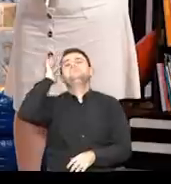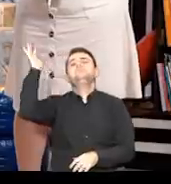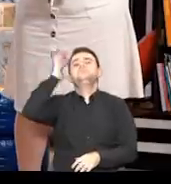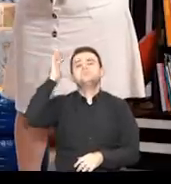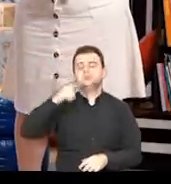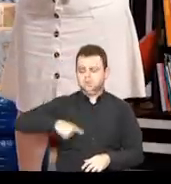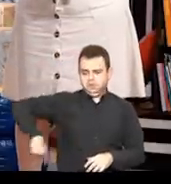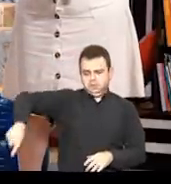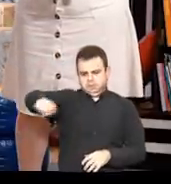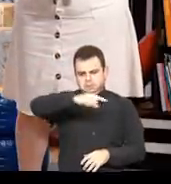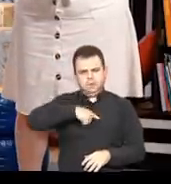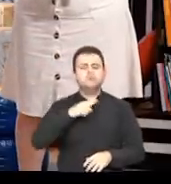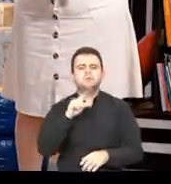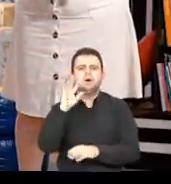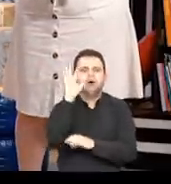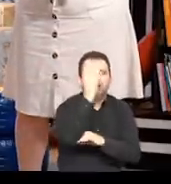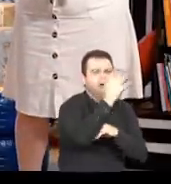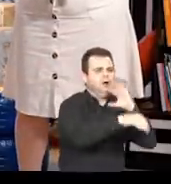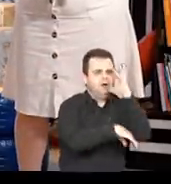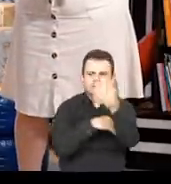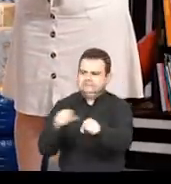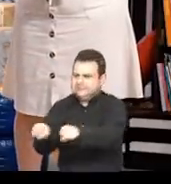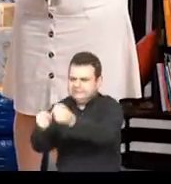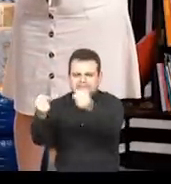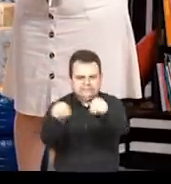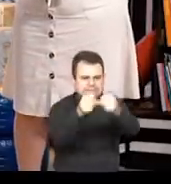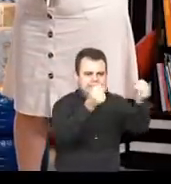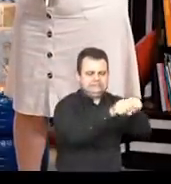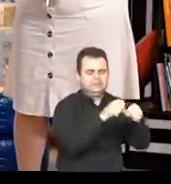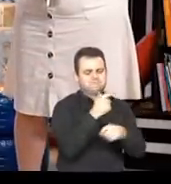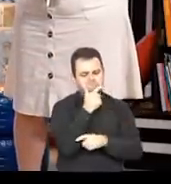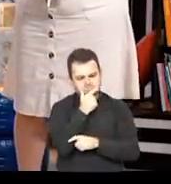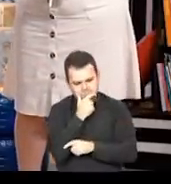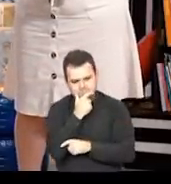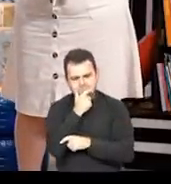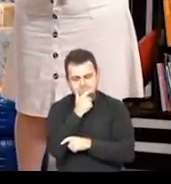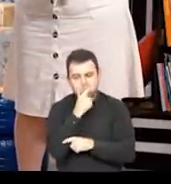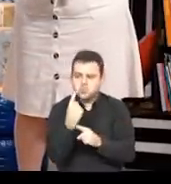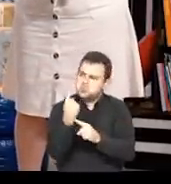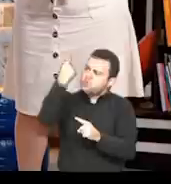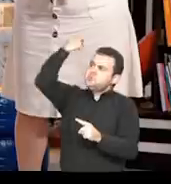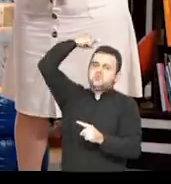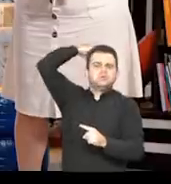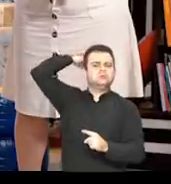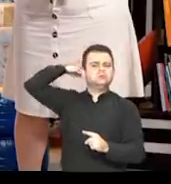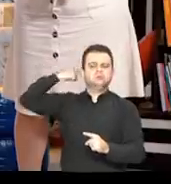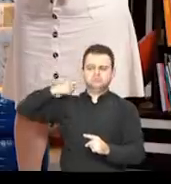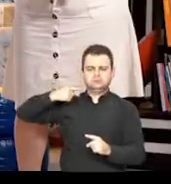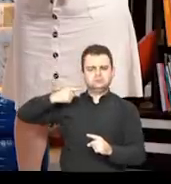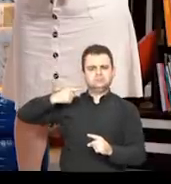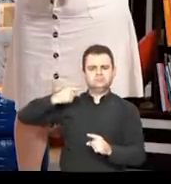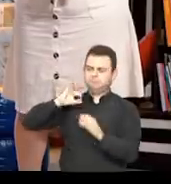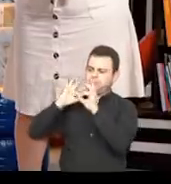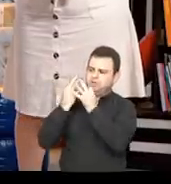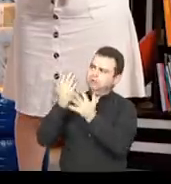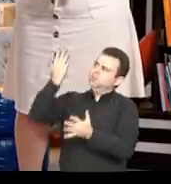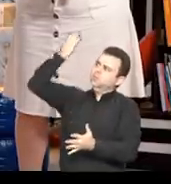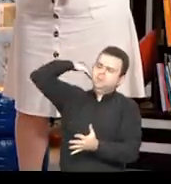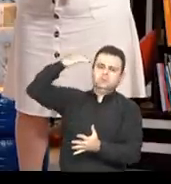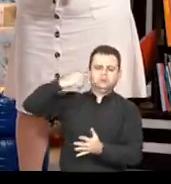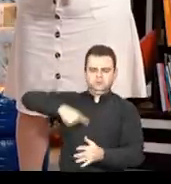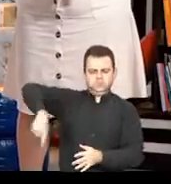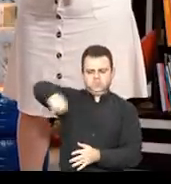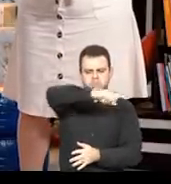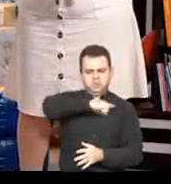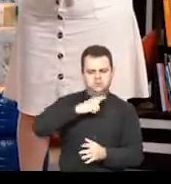hoje causamos tanto impacto no meio ambiente, como será que os nossos antepassados faziam com relação a isso?